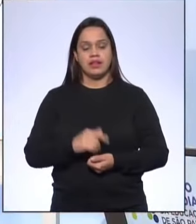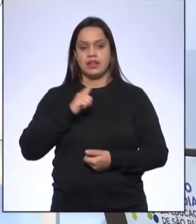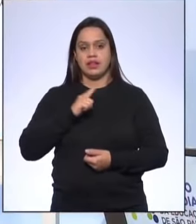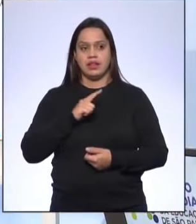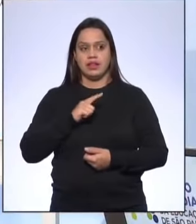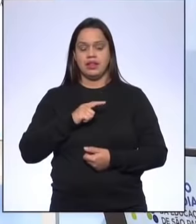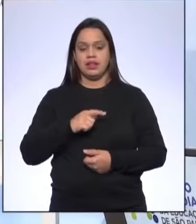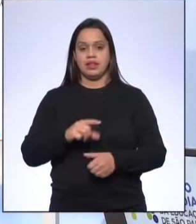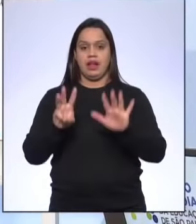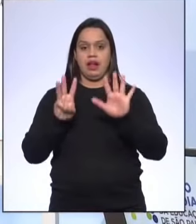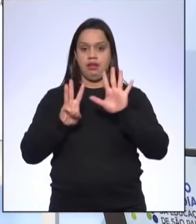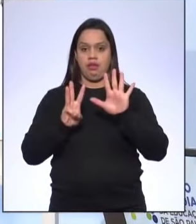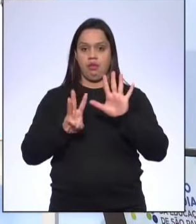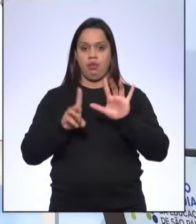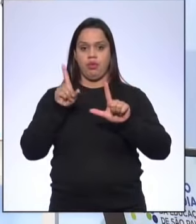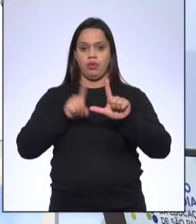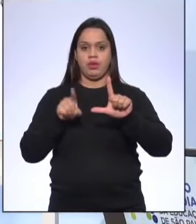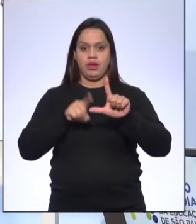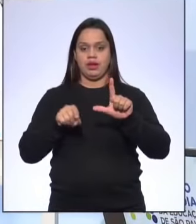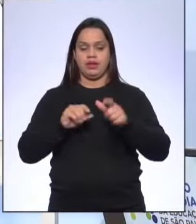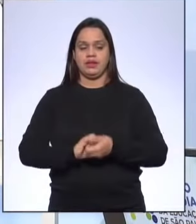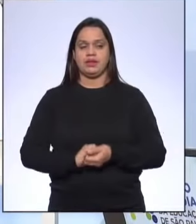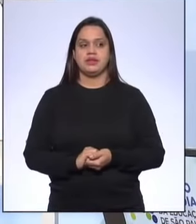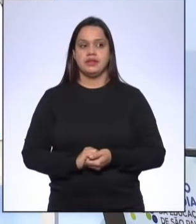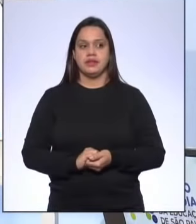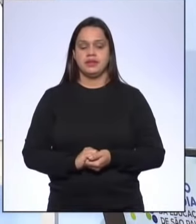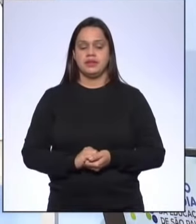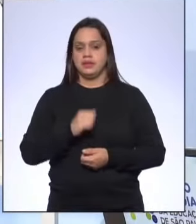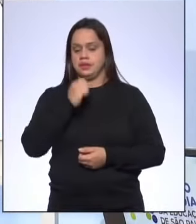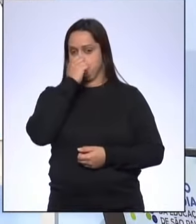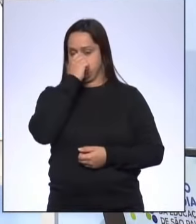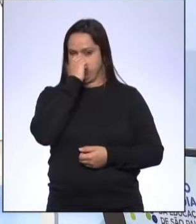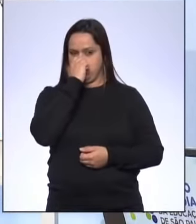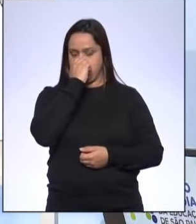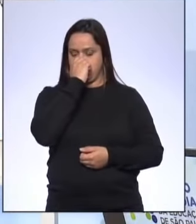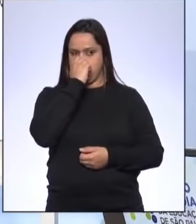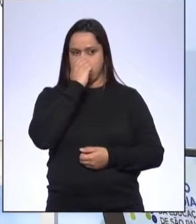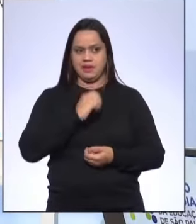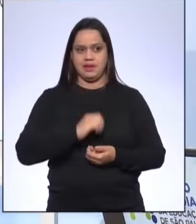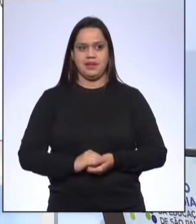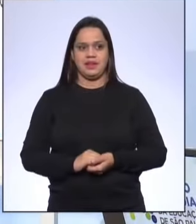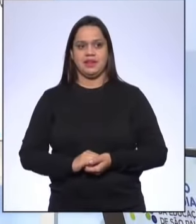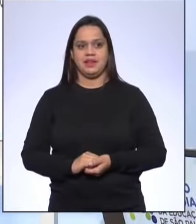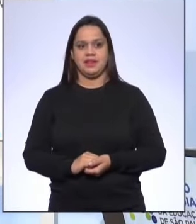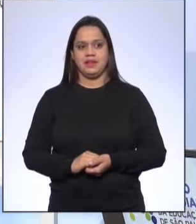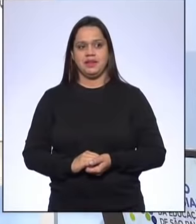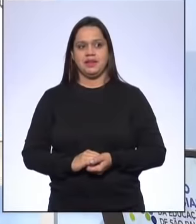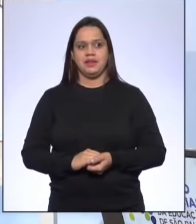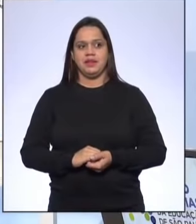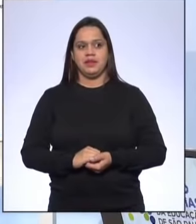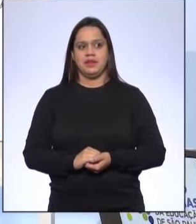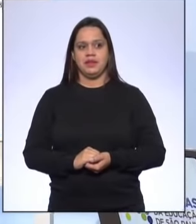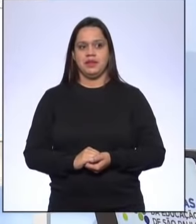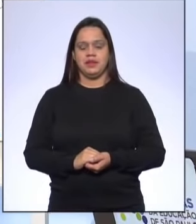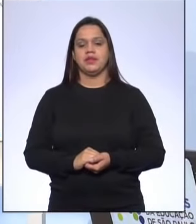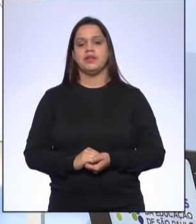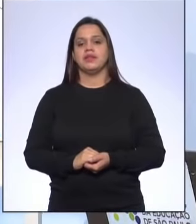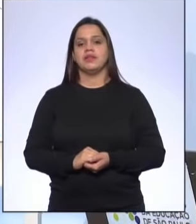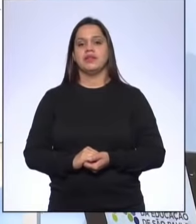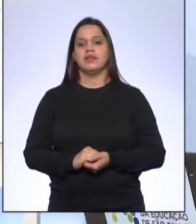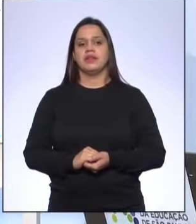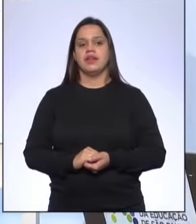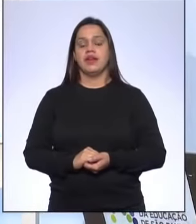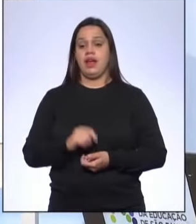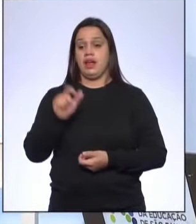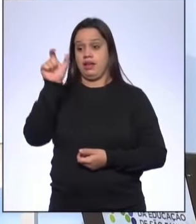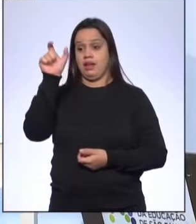e some words 8 letters 88 palavras enquanto grande invertebrado e